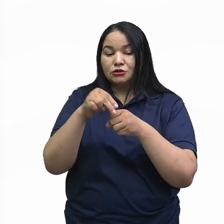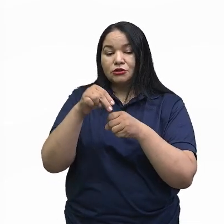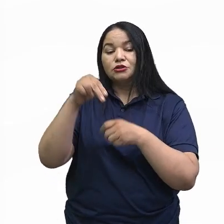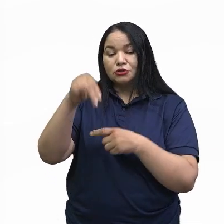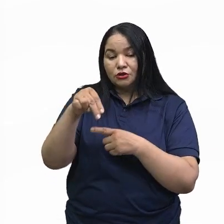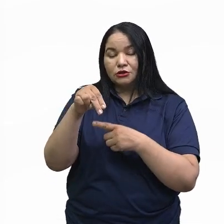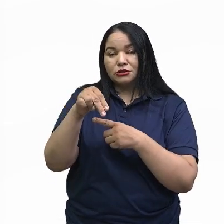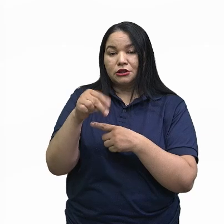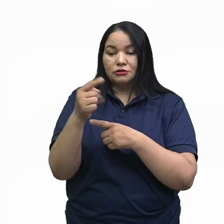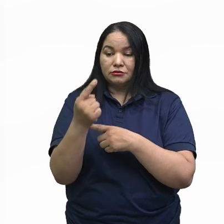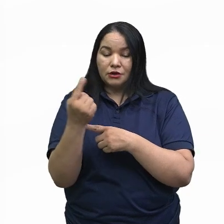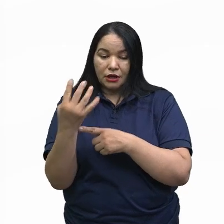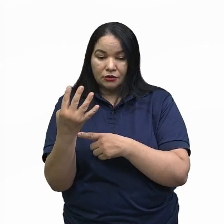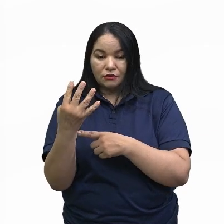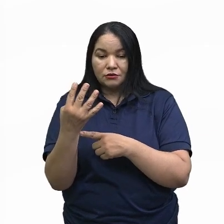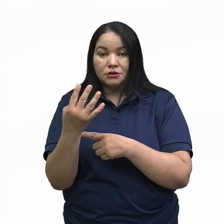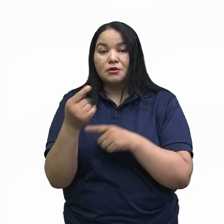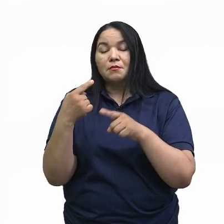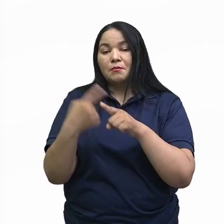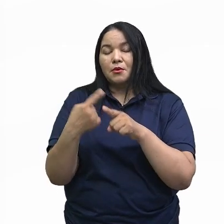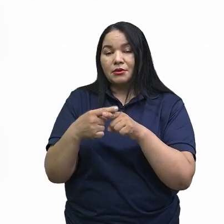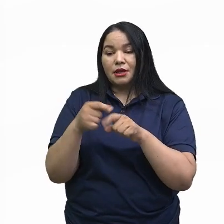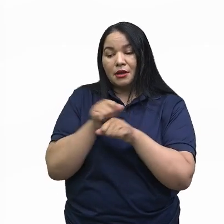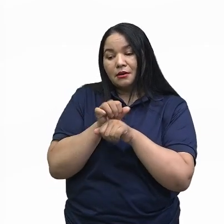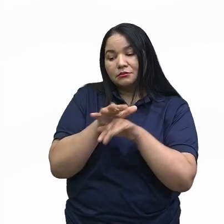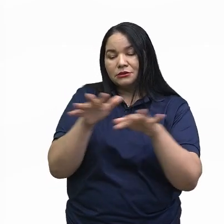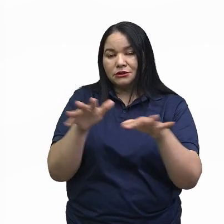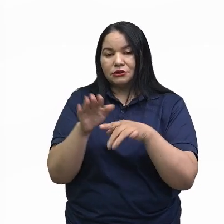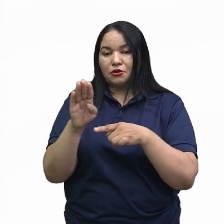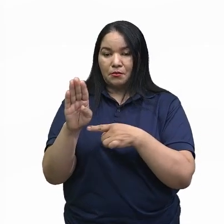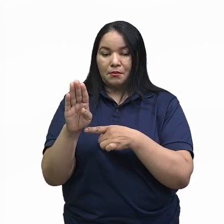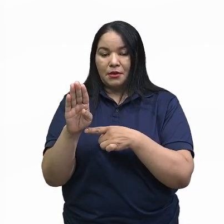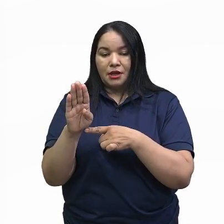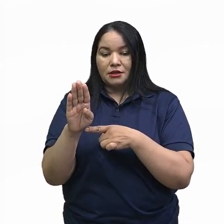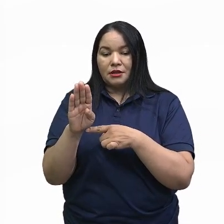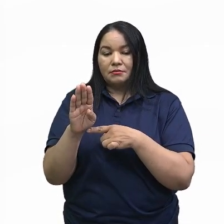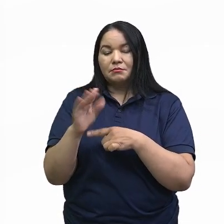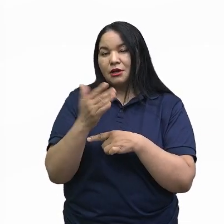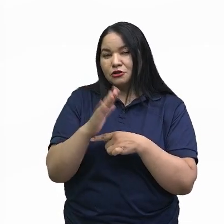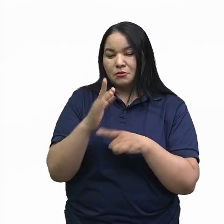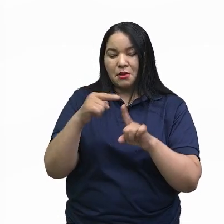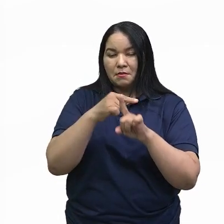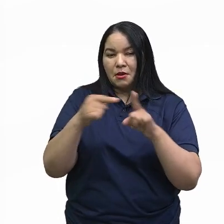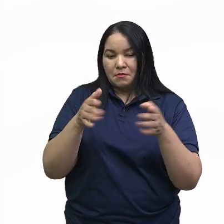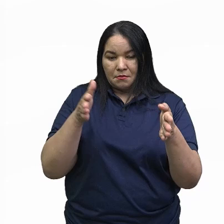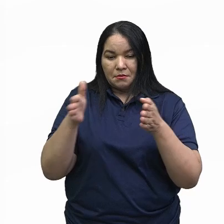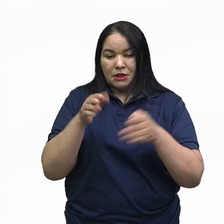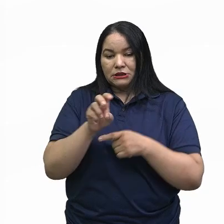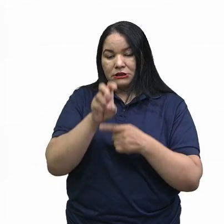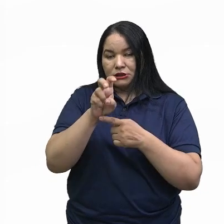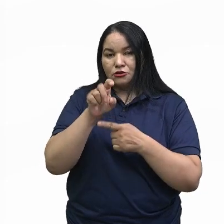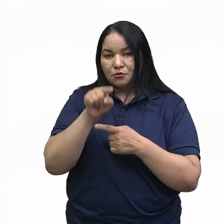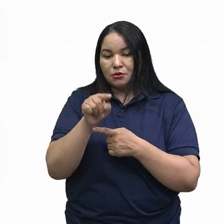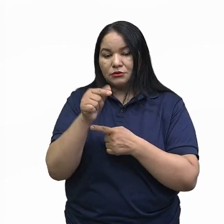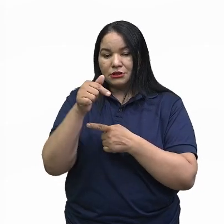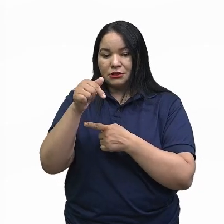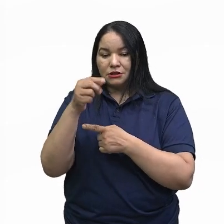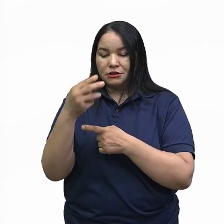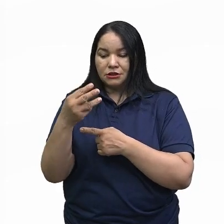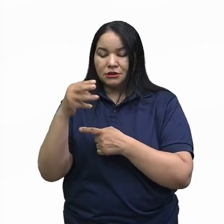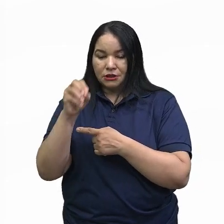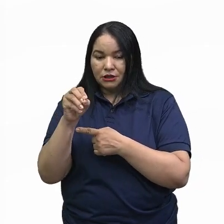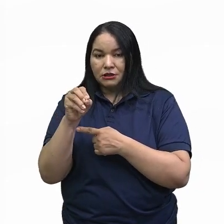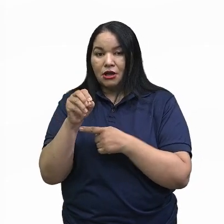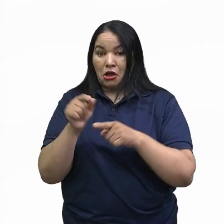beta, tá? E o tempo de meia-vida é de 5.730 anos. Então, já é grande ainda,